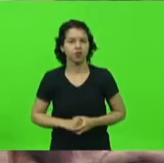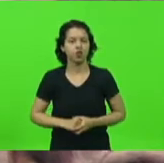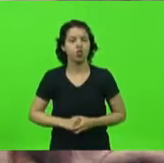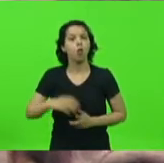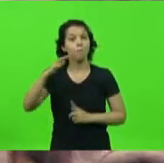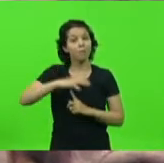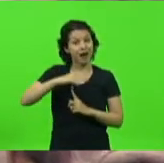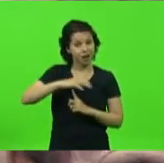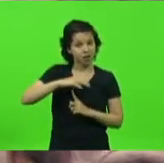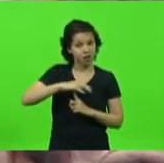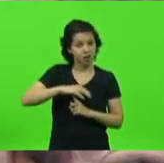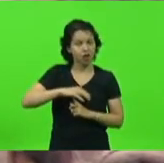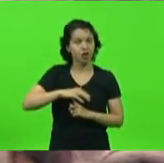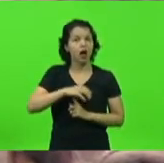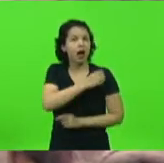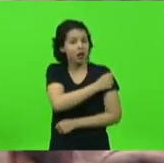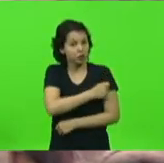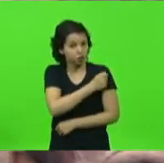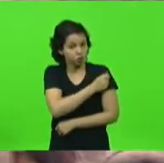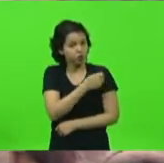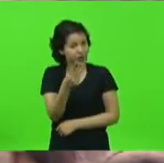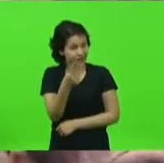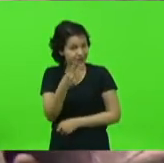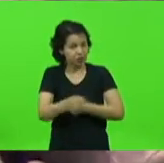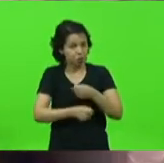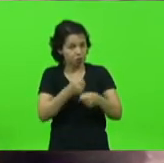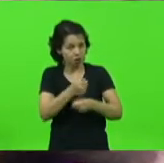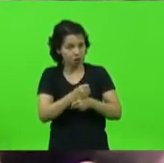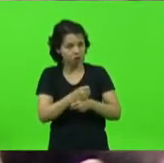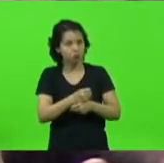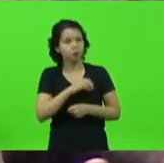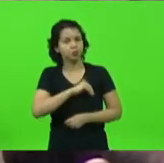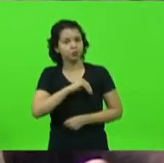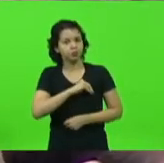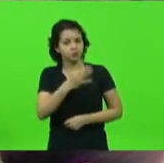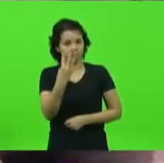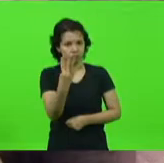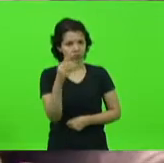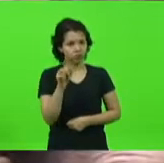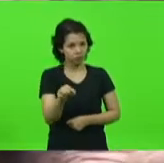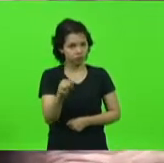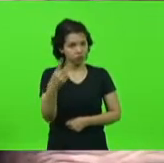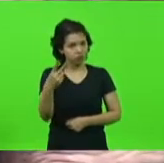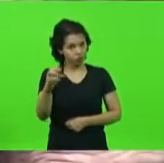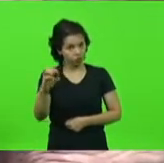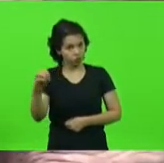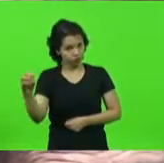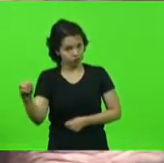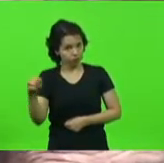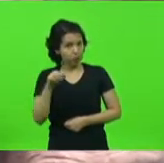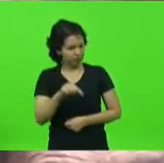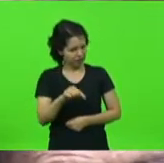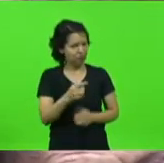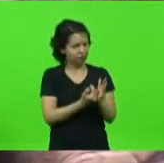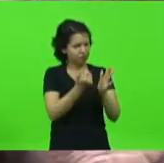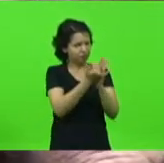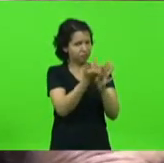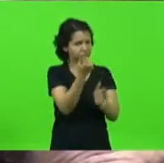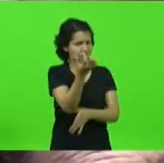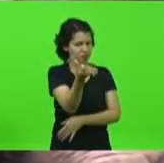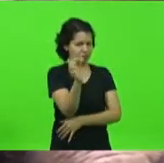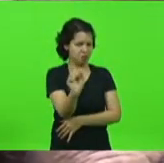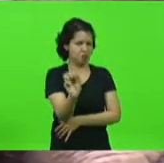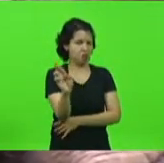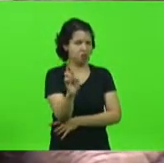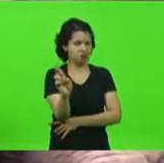o aluno de 3º ano, tá? Ganha R$ 4.200. Aqui vai ganhar R$ 16.000.